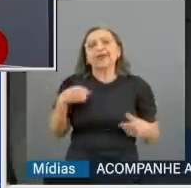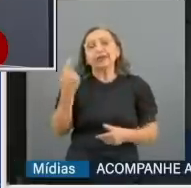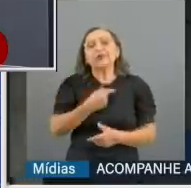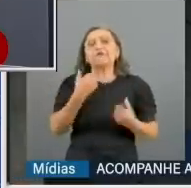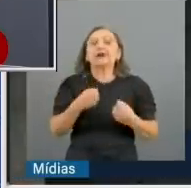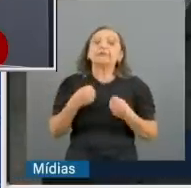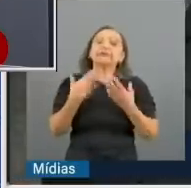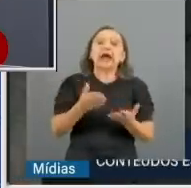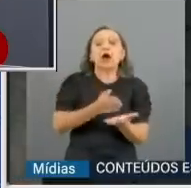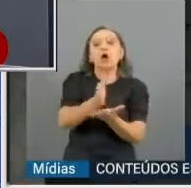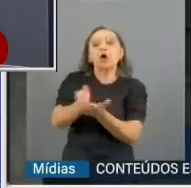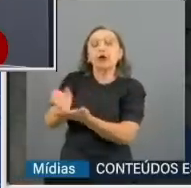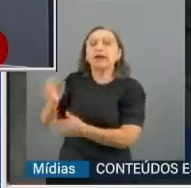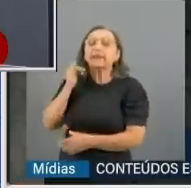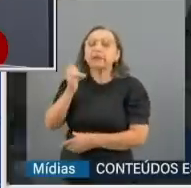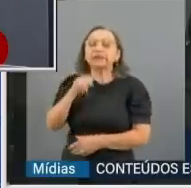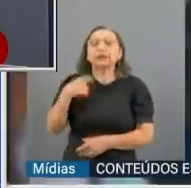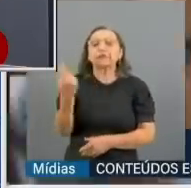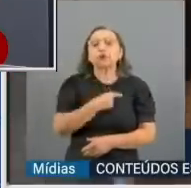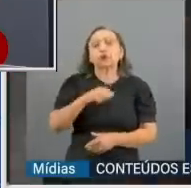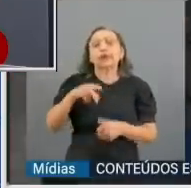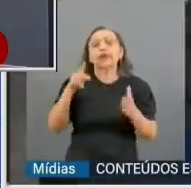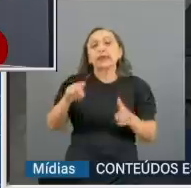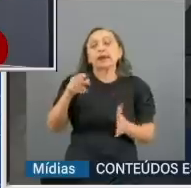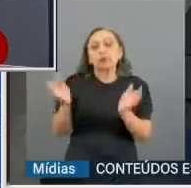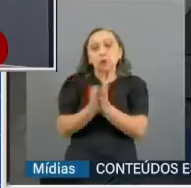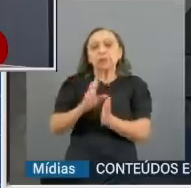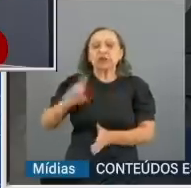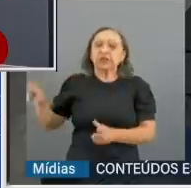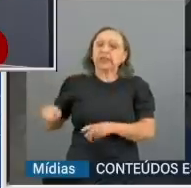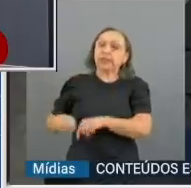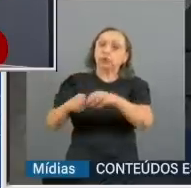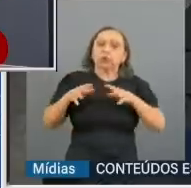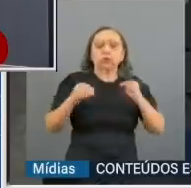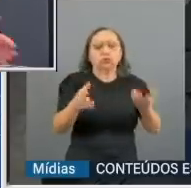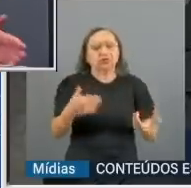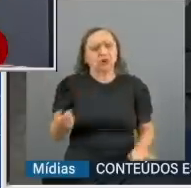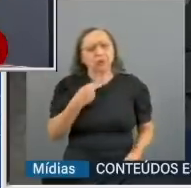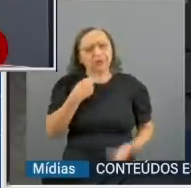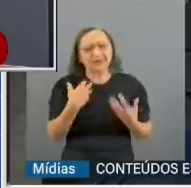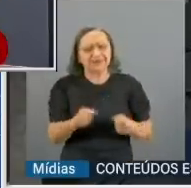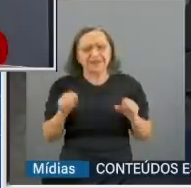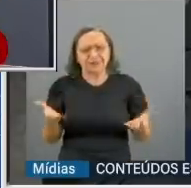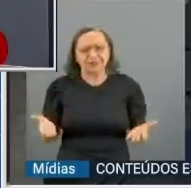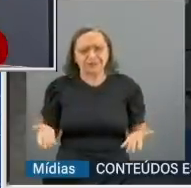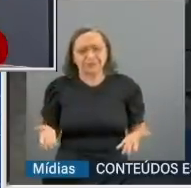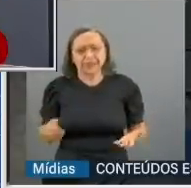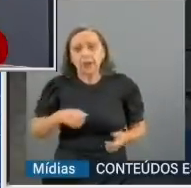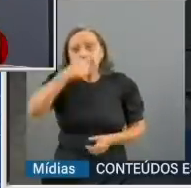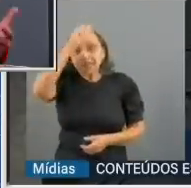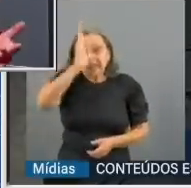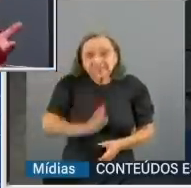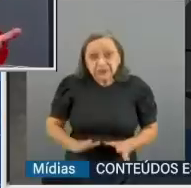os juízes de maneira geral, precisam dar prioridade para esses casos. A gente tem acompanhado essas investigações em relação